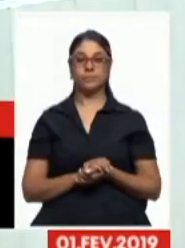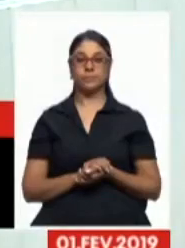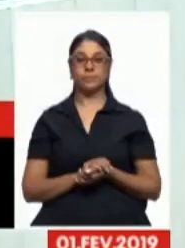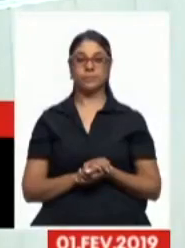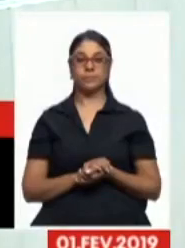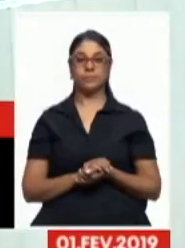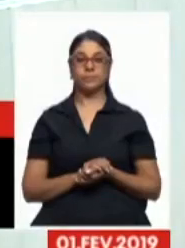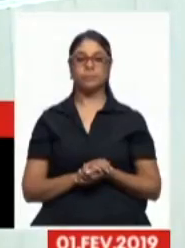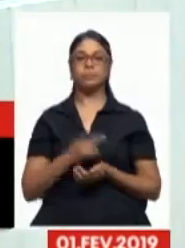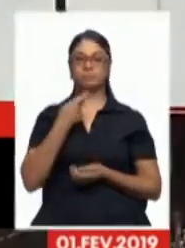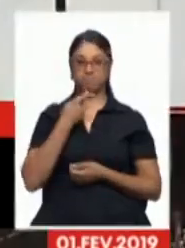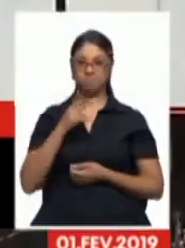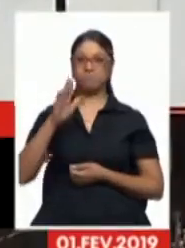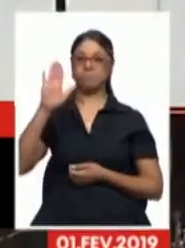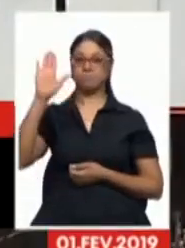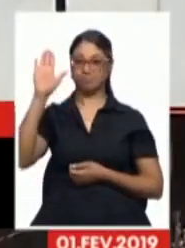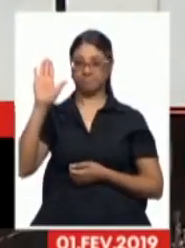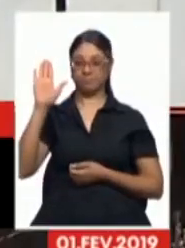Assim o prometo.